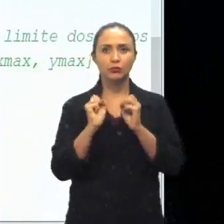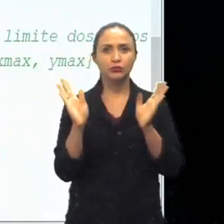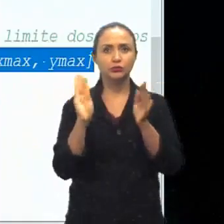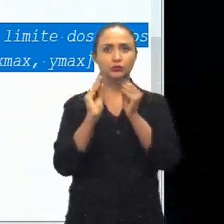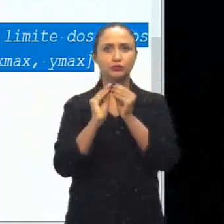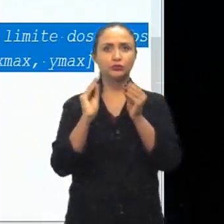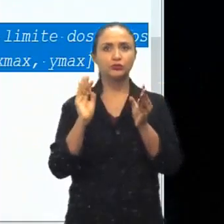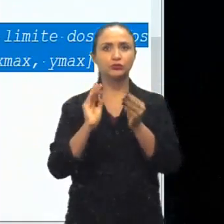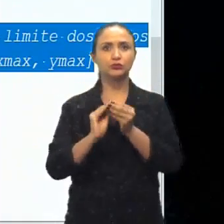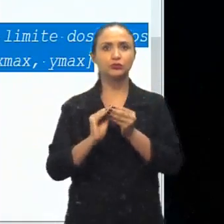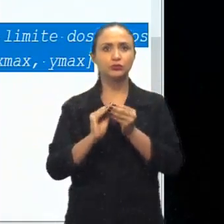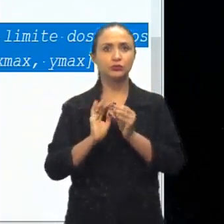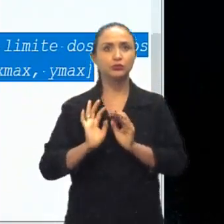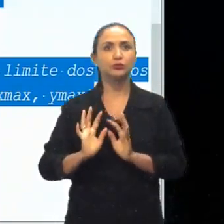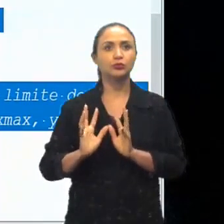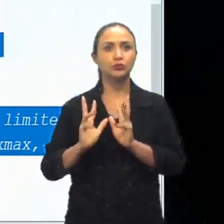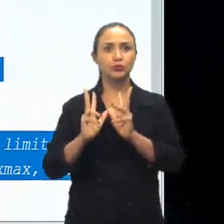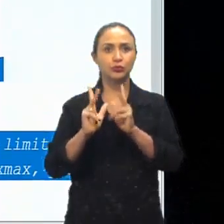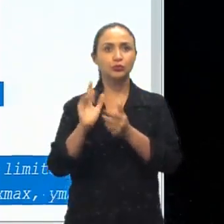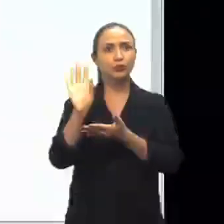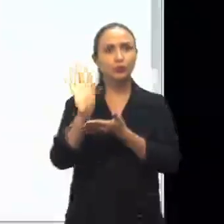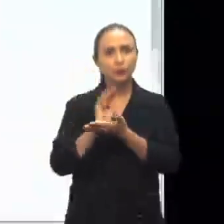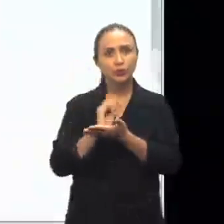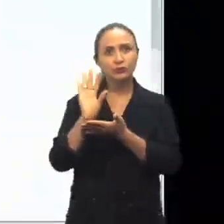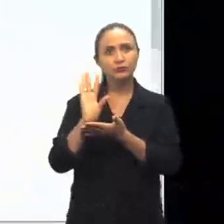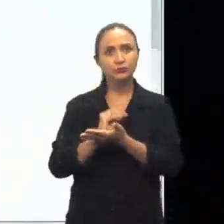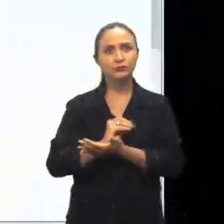juntar todos eles, copiando